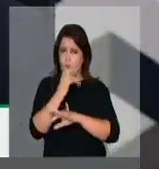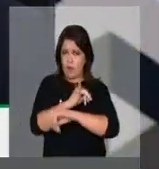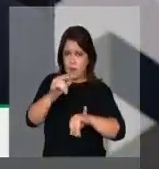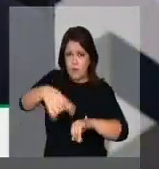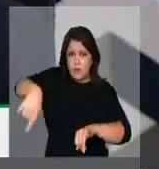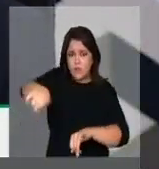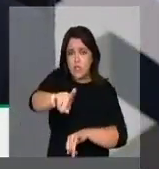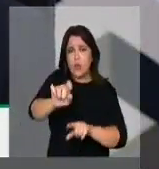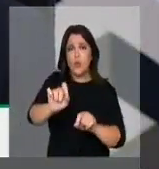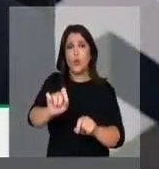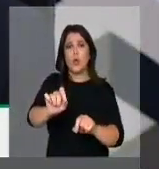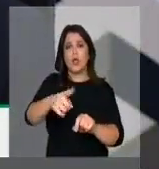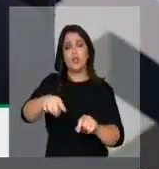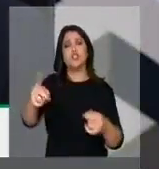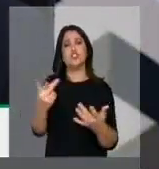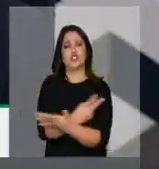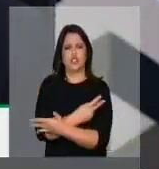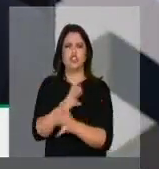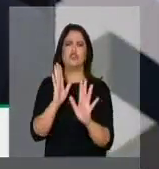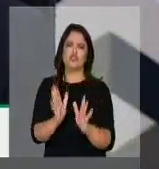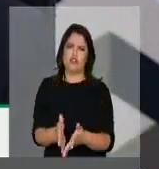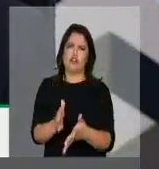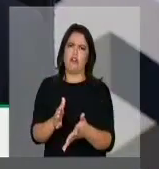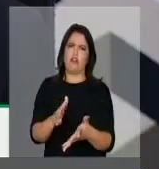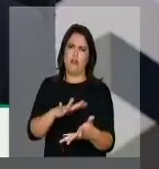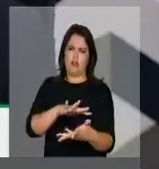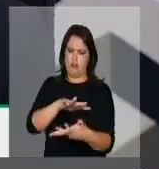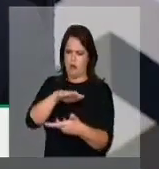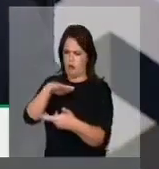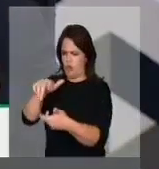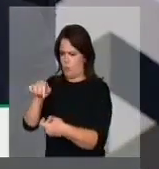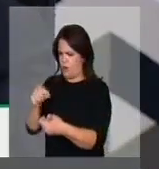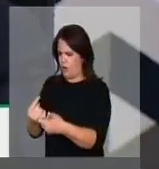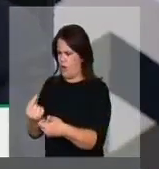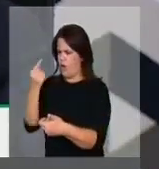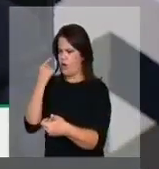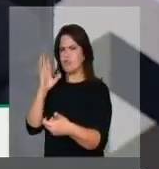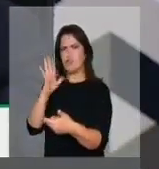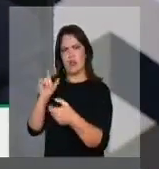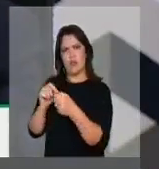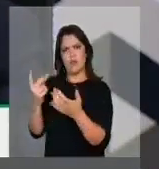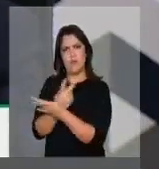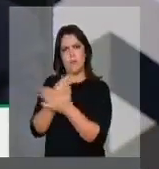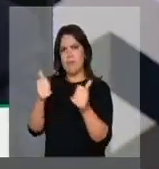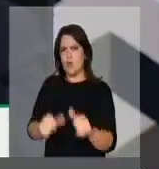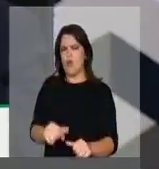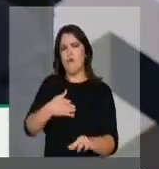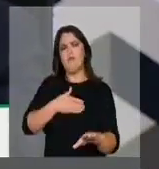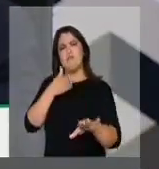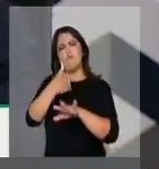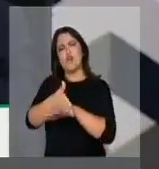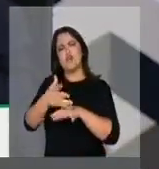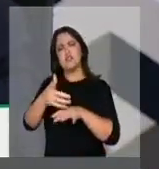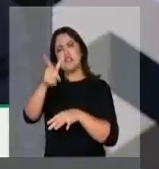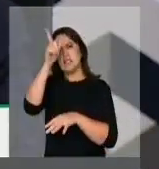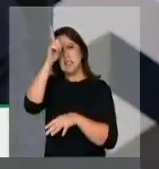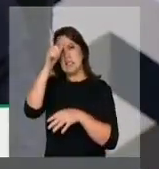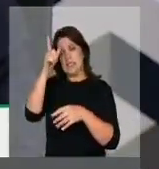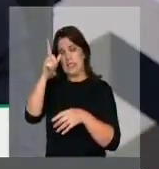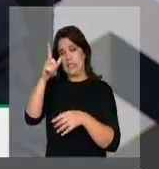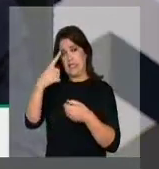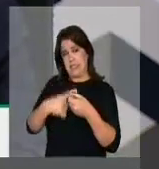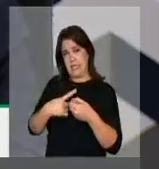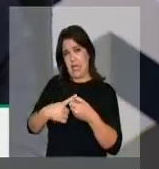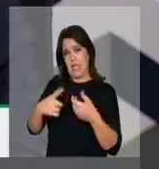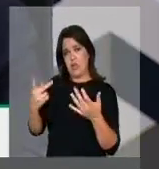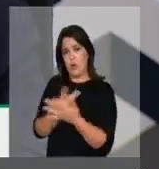para os senhores e para as senhoras que já houve na humanidade corrupção pior. Quem vai a Auschwitz percebe que lá estão ainda hoje